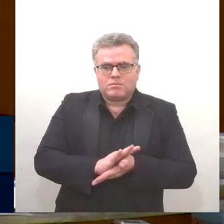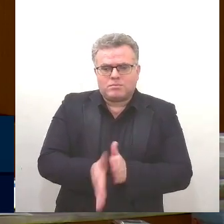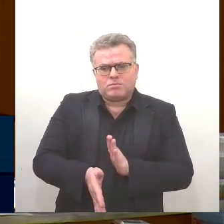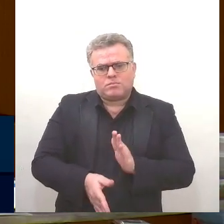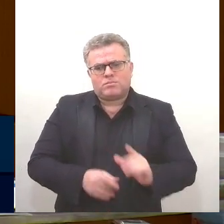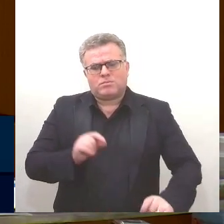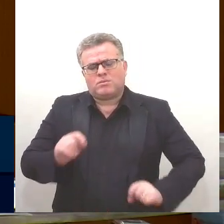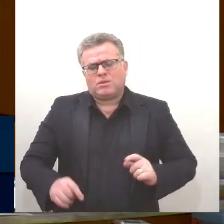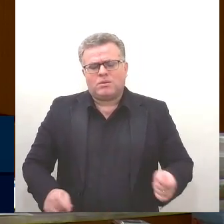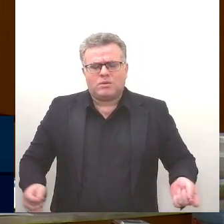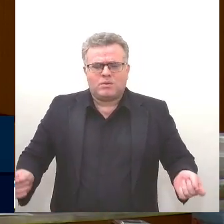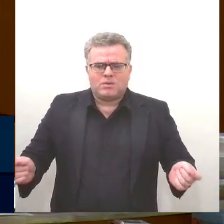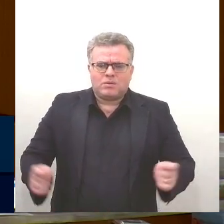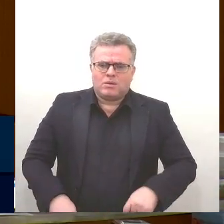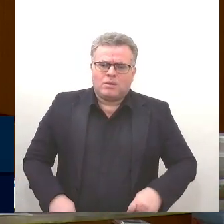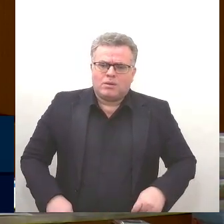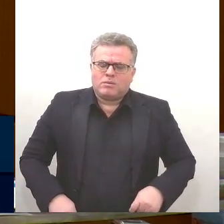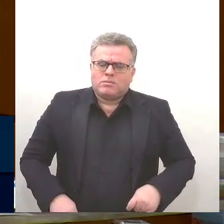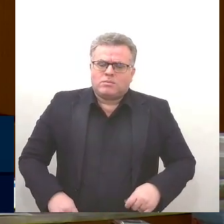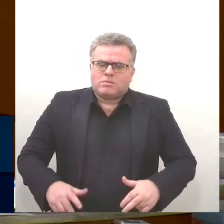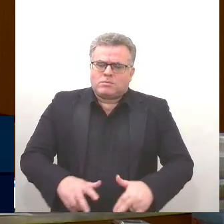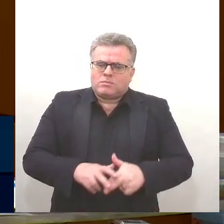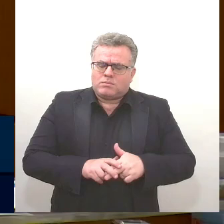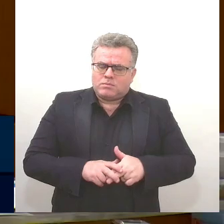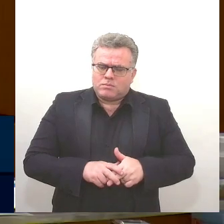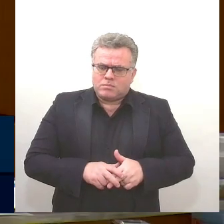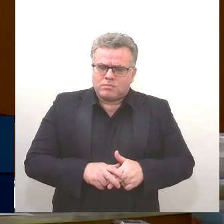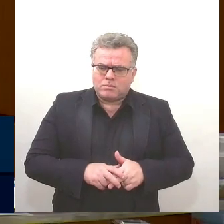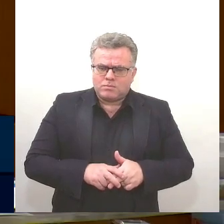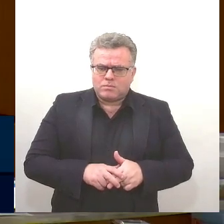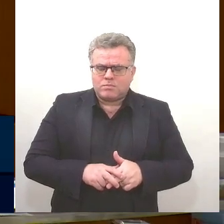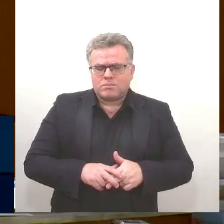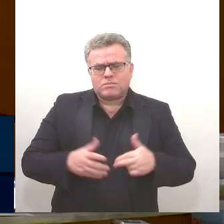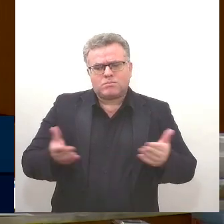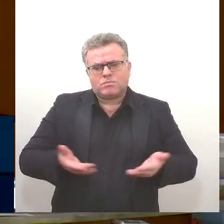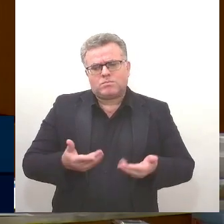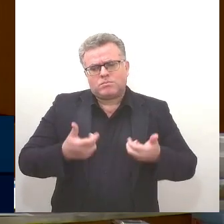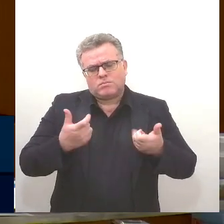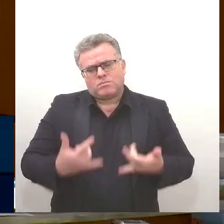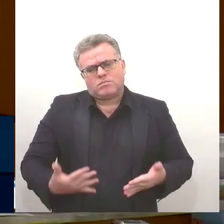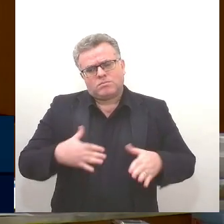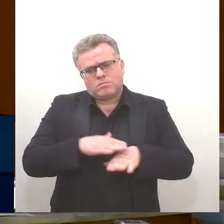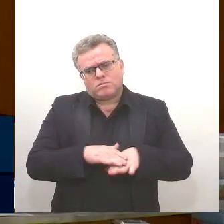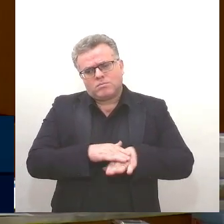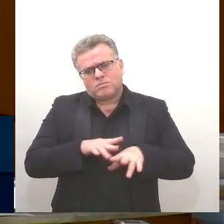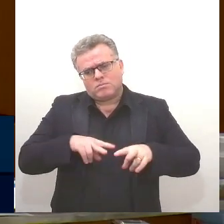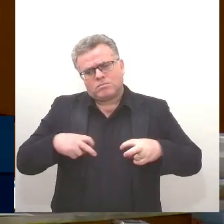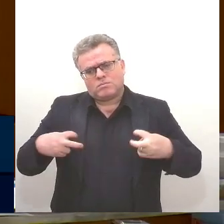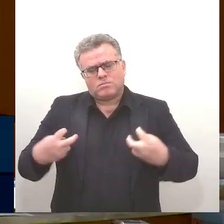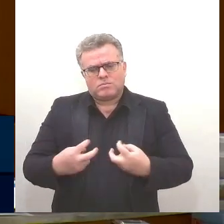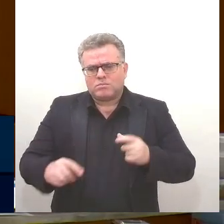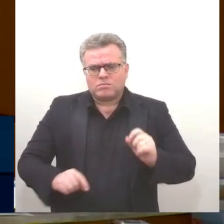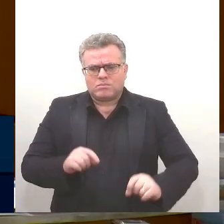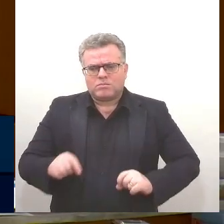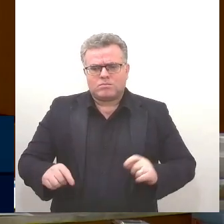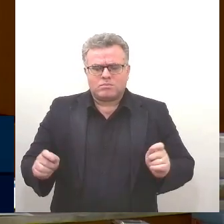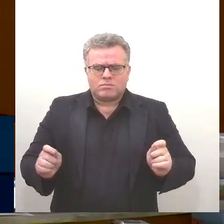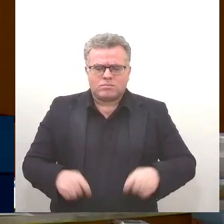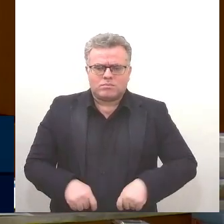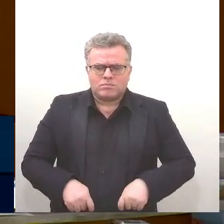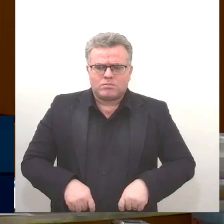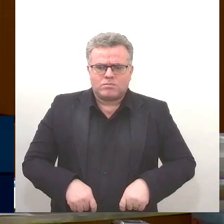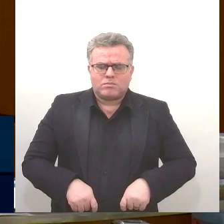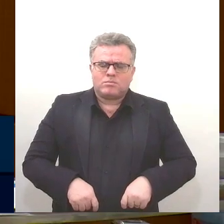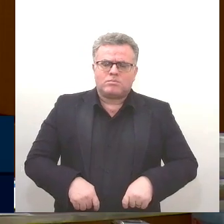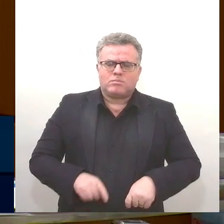isso hoje vamos realizar uma roda de conversa no centro de excelência Santos Dumon com